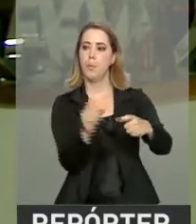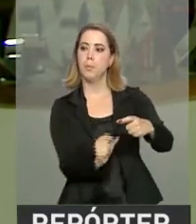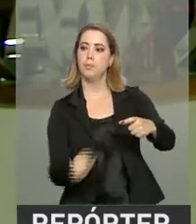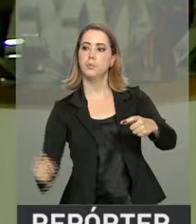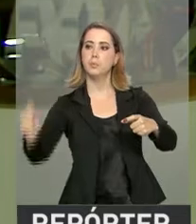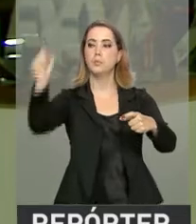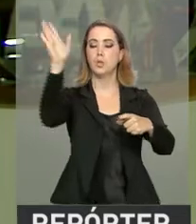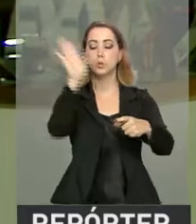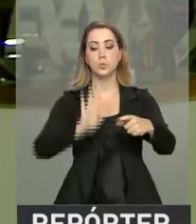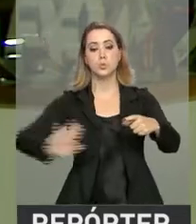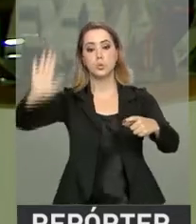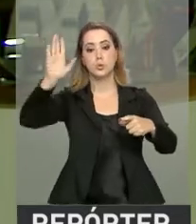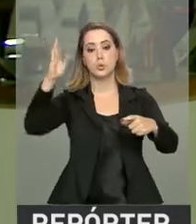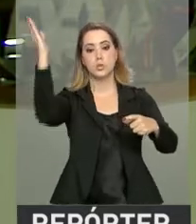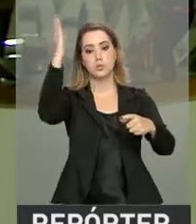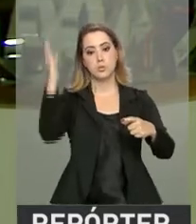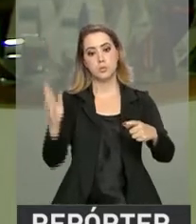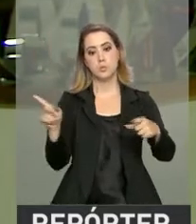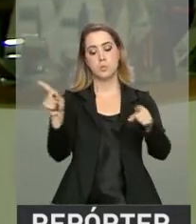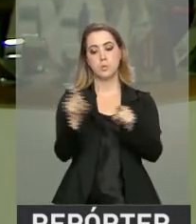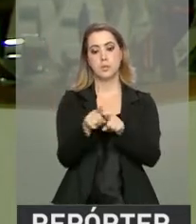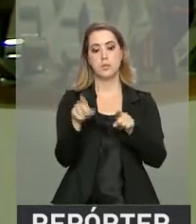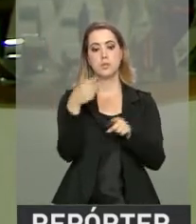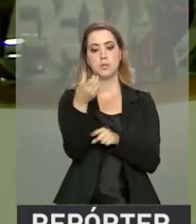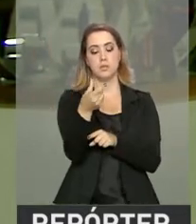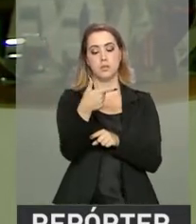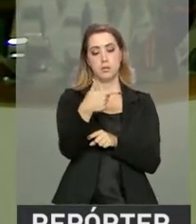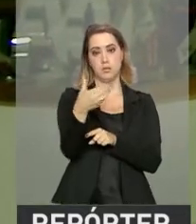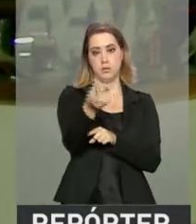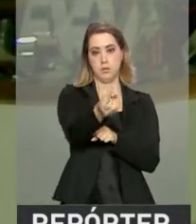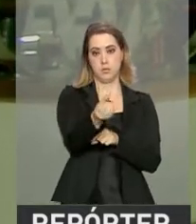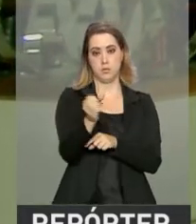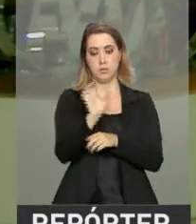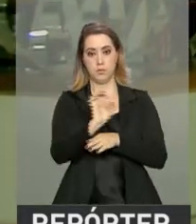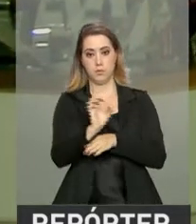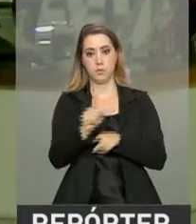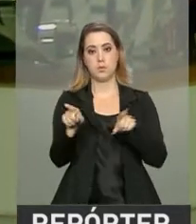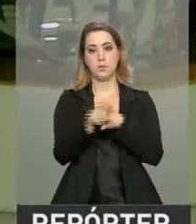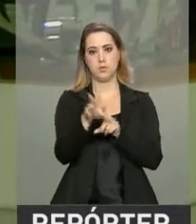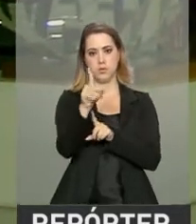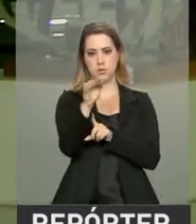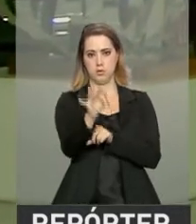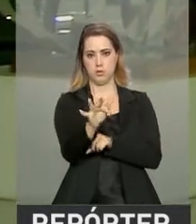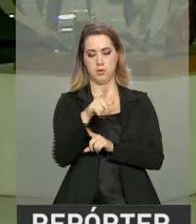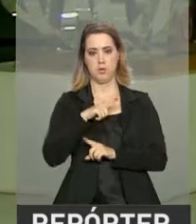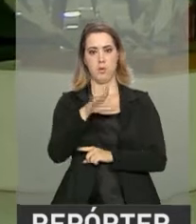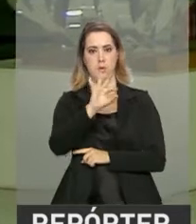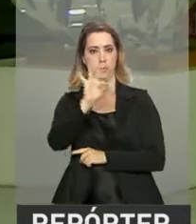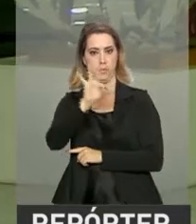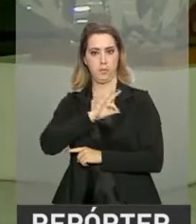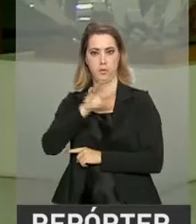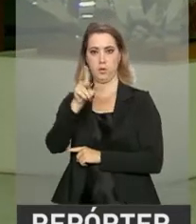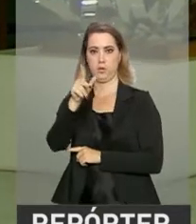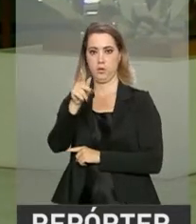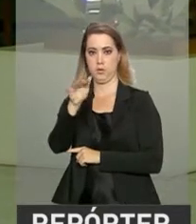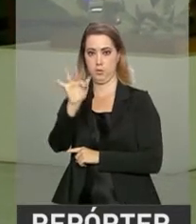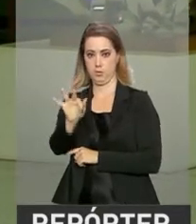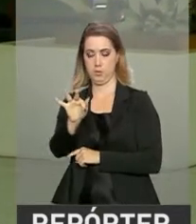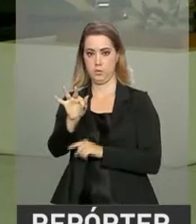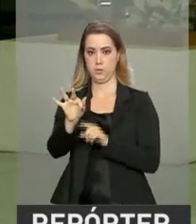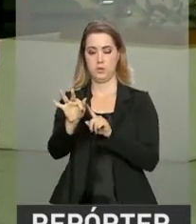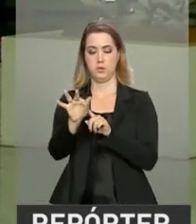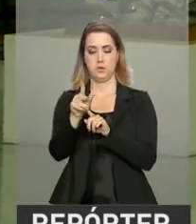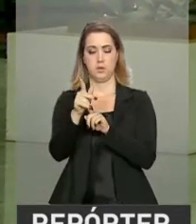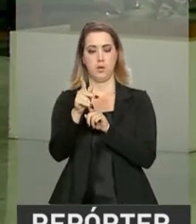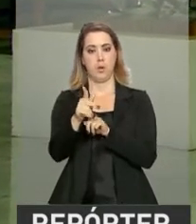conta com agentes dos 26 estados e do distrito federal é composta por policiais civis e militares bombeiros militares